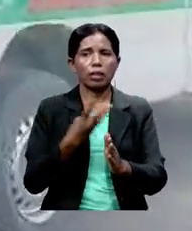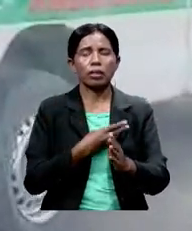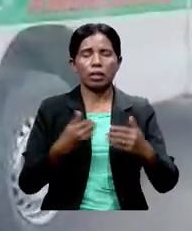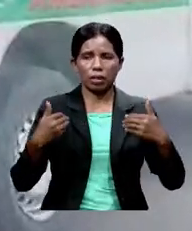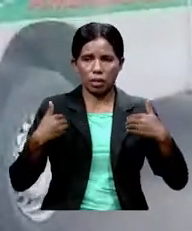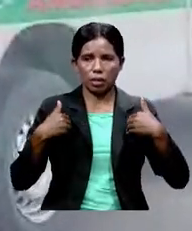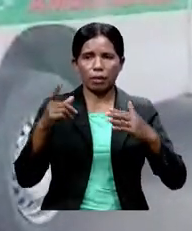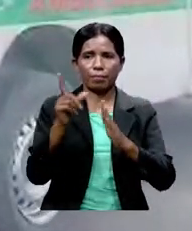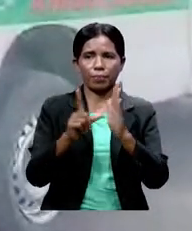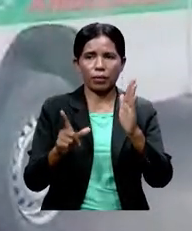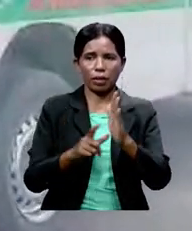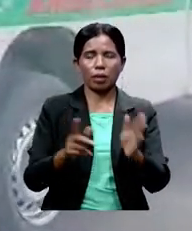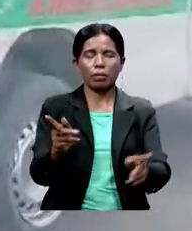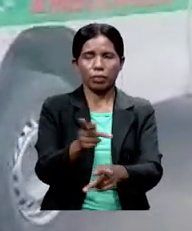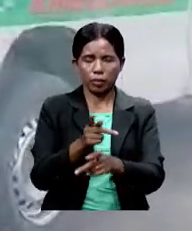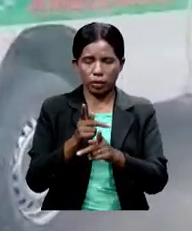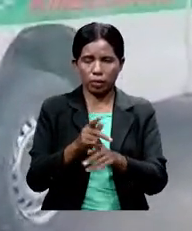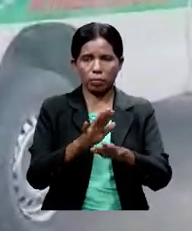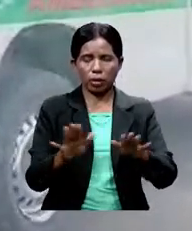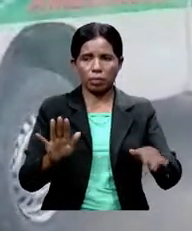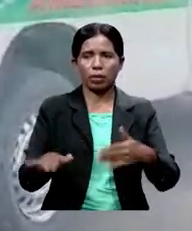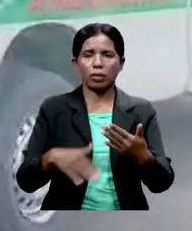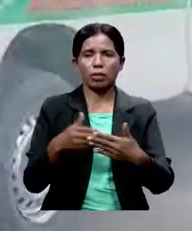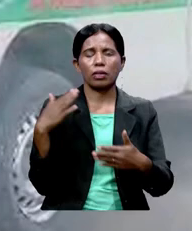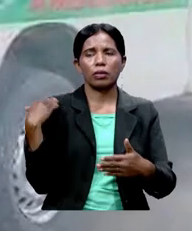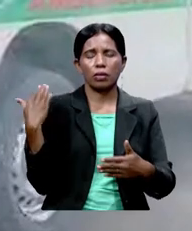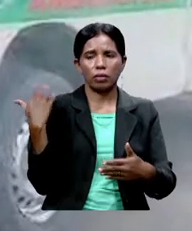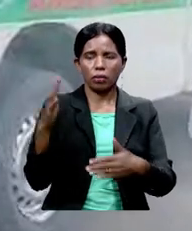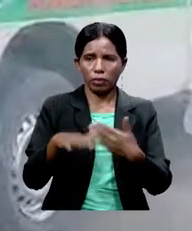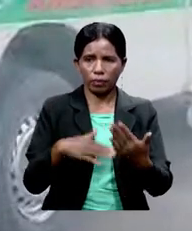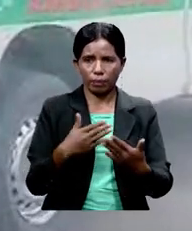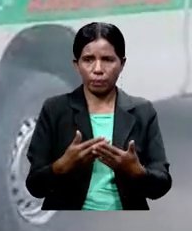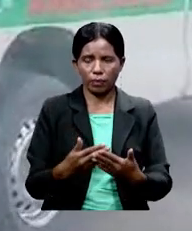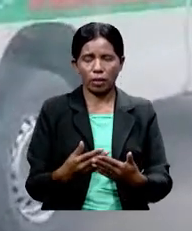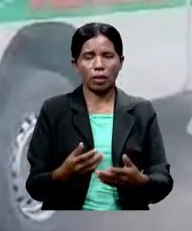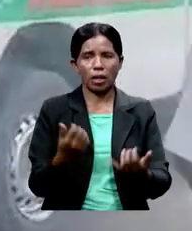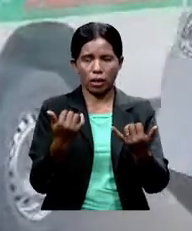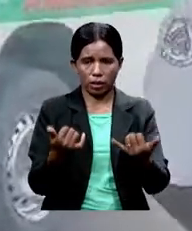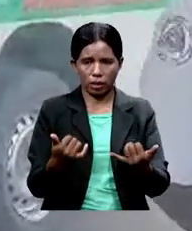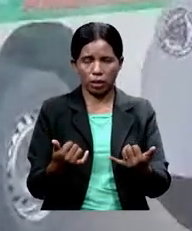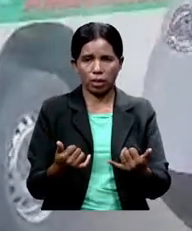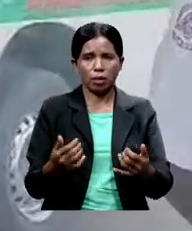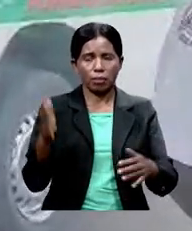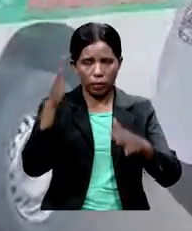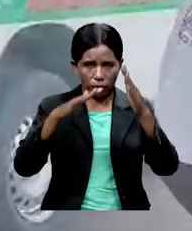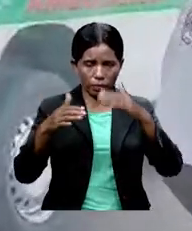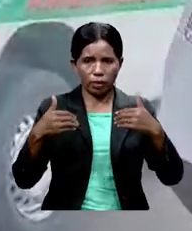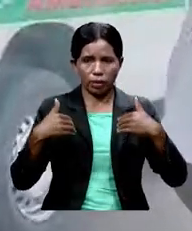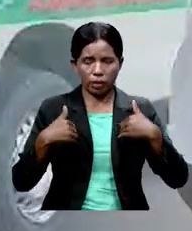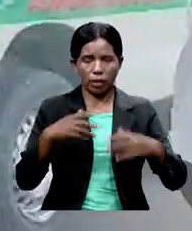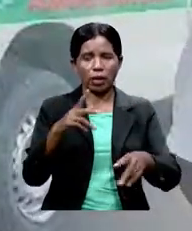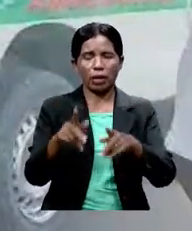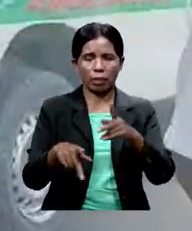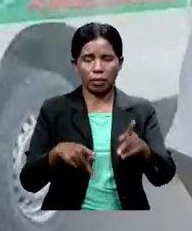lei proteção das crianças e jovem em perigo então quando situação de acontece